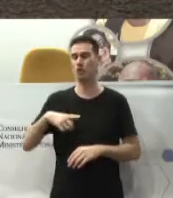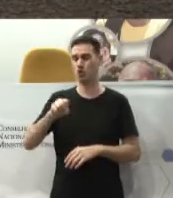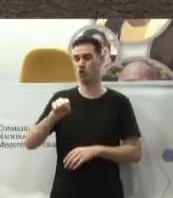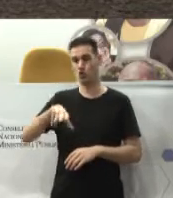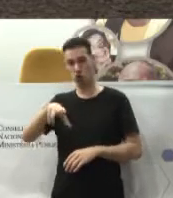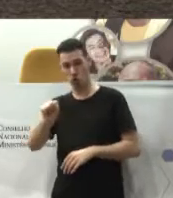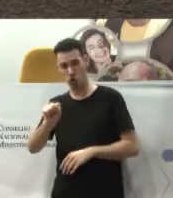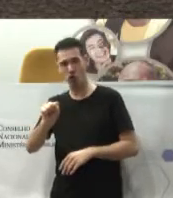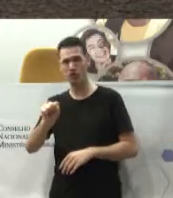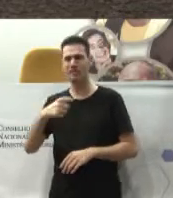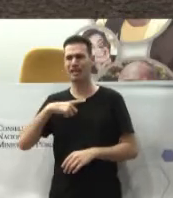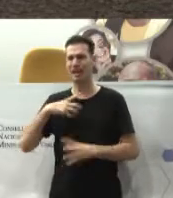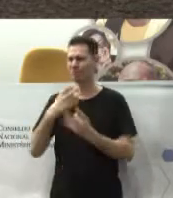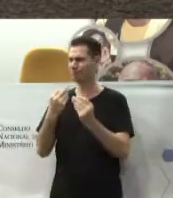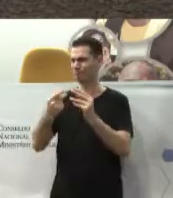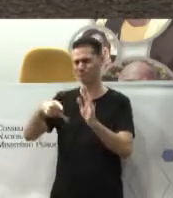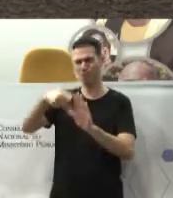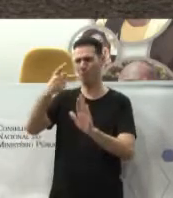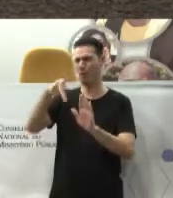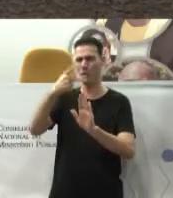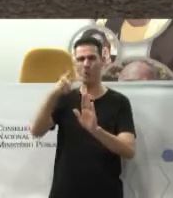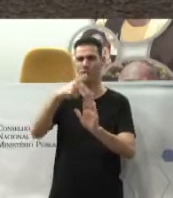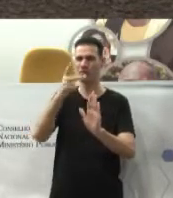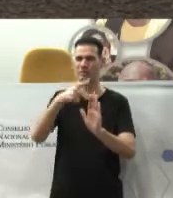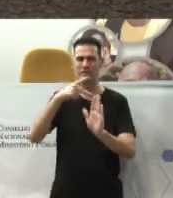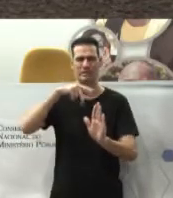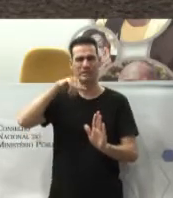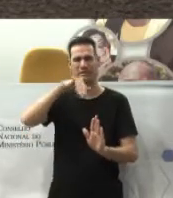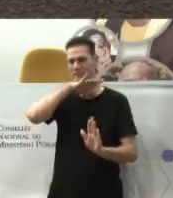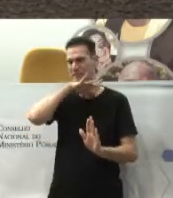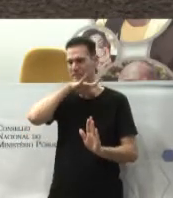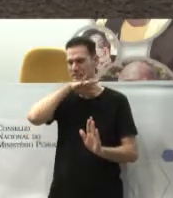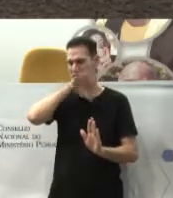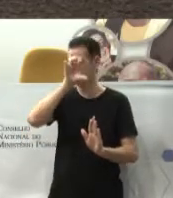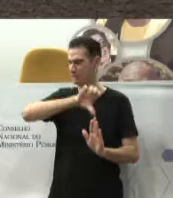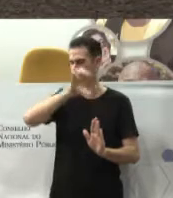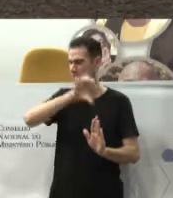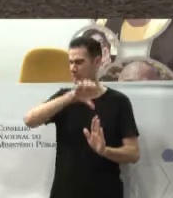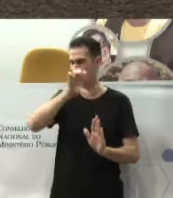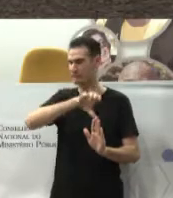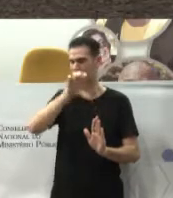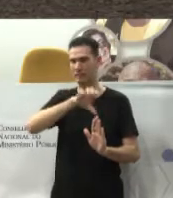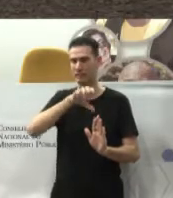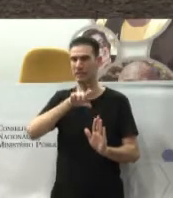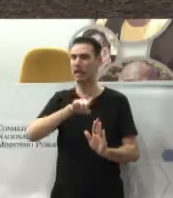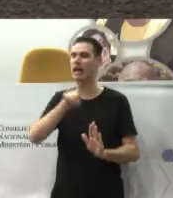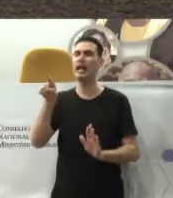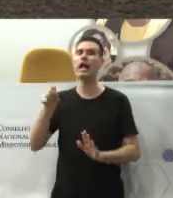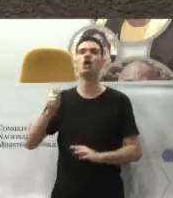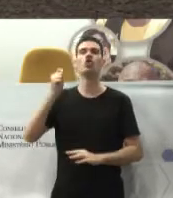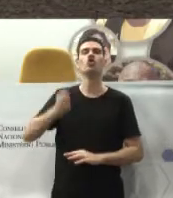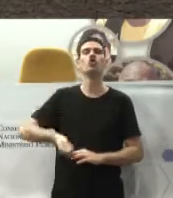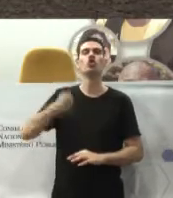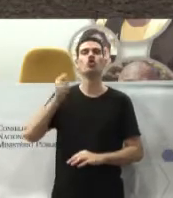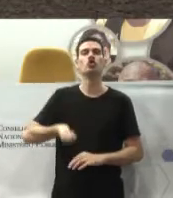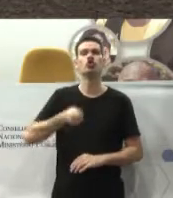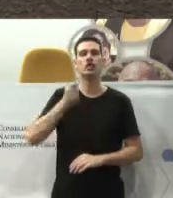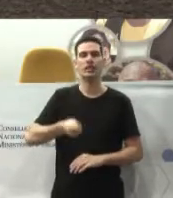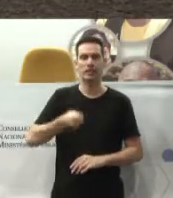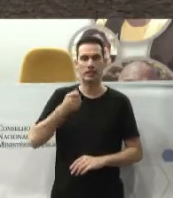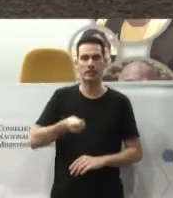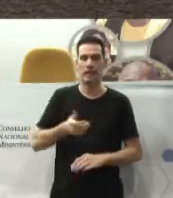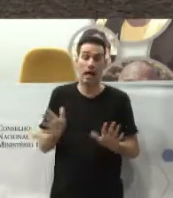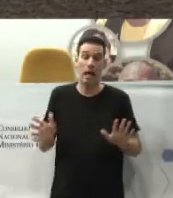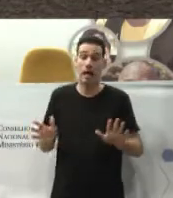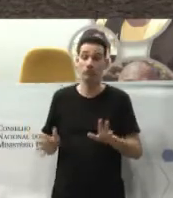regulado em portarias, o que é péssimo, e ninguém sabe. E aí os juízes falaram, olha, então é assim, então